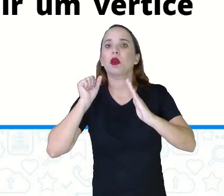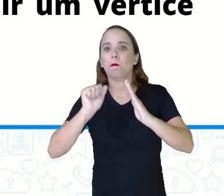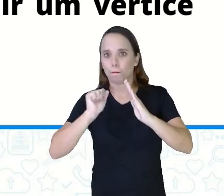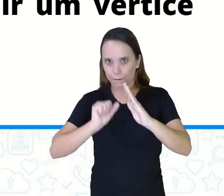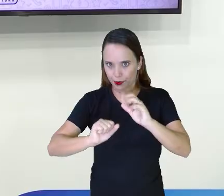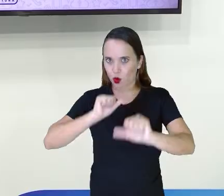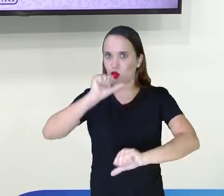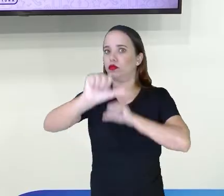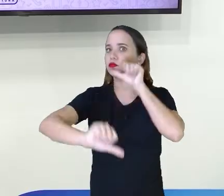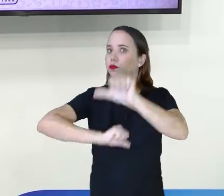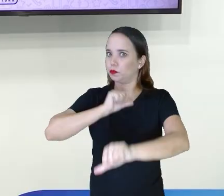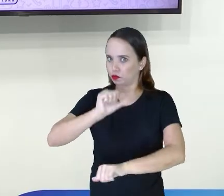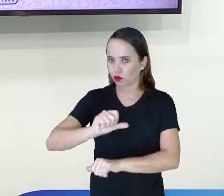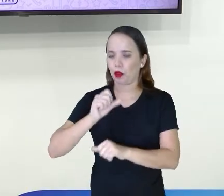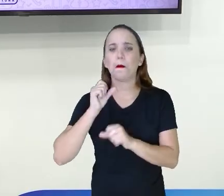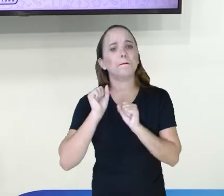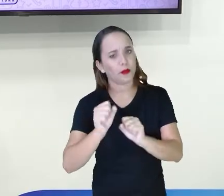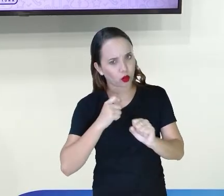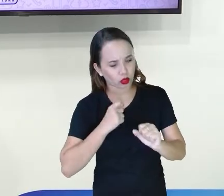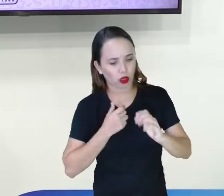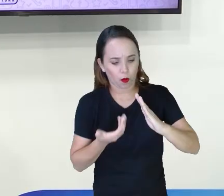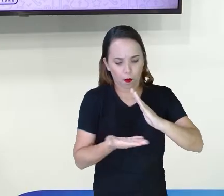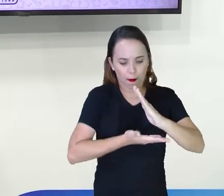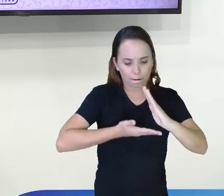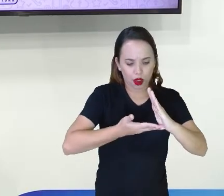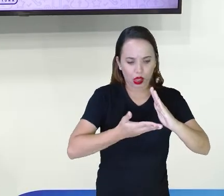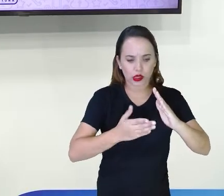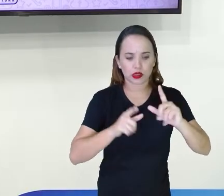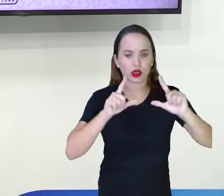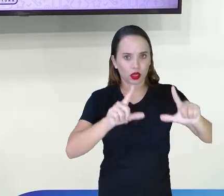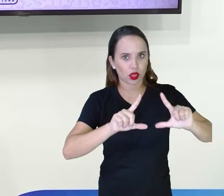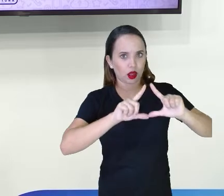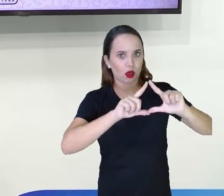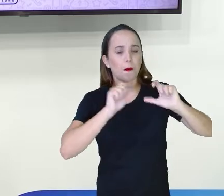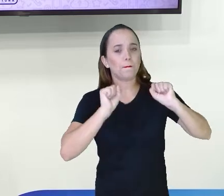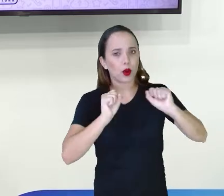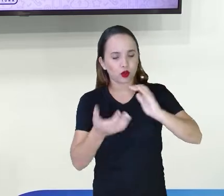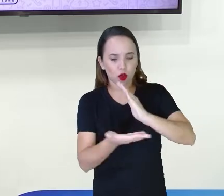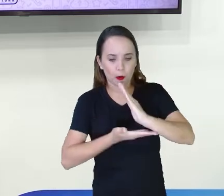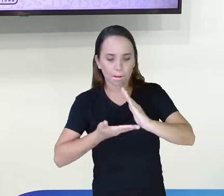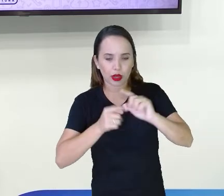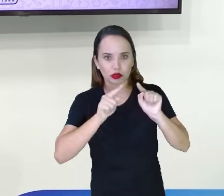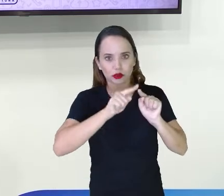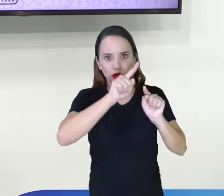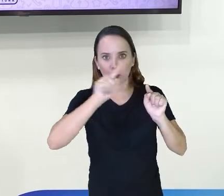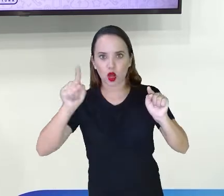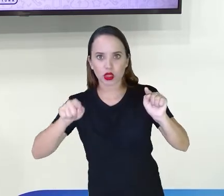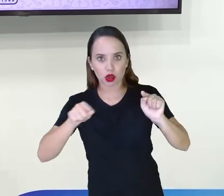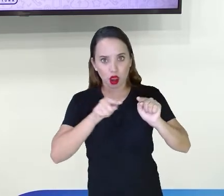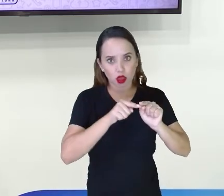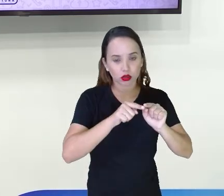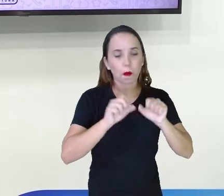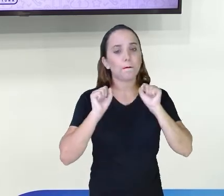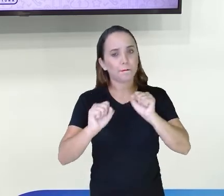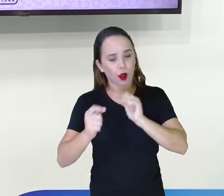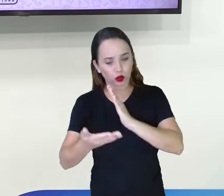posso ter uma pirâmide de base triangular. Eu posso ter uma pirâmide de base quadrada. Eu posso ter uma pirâmide